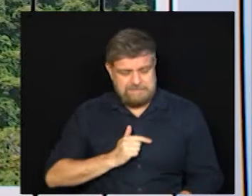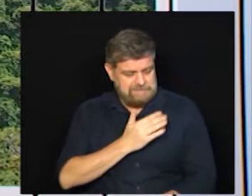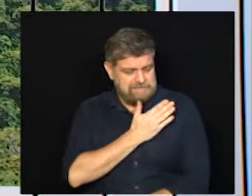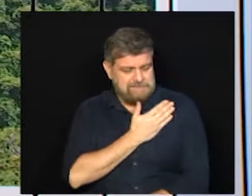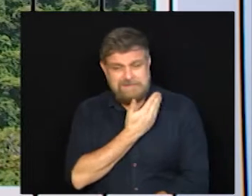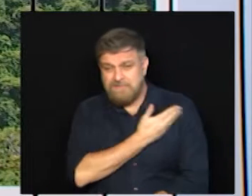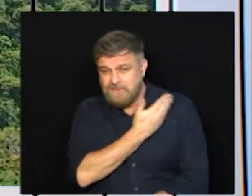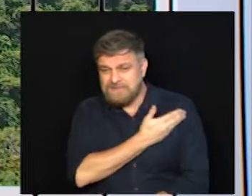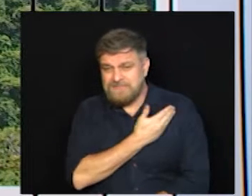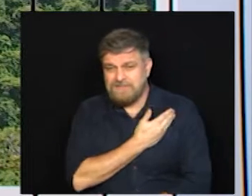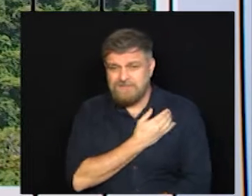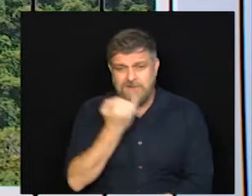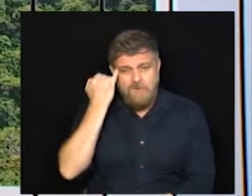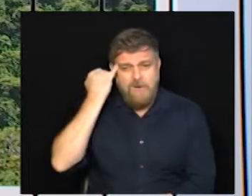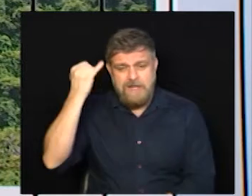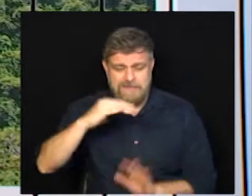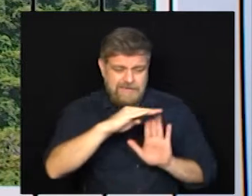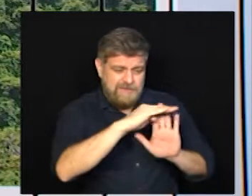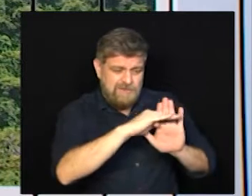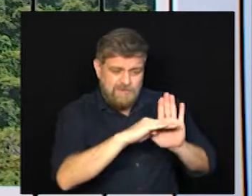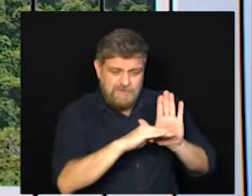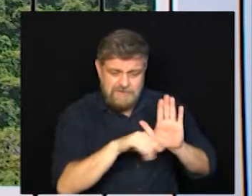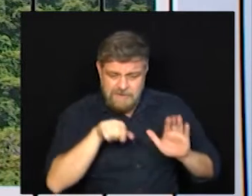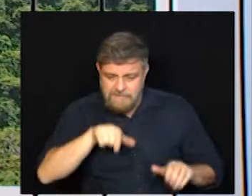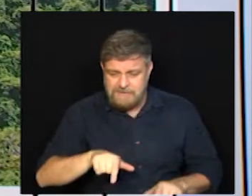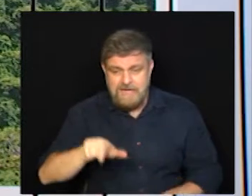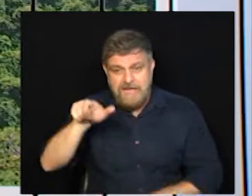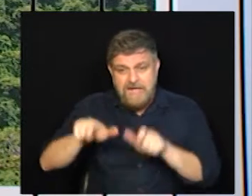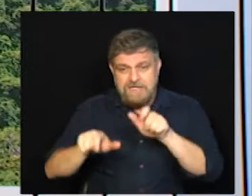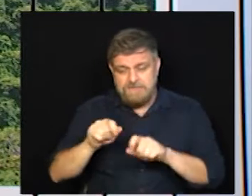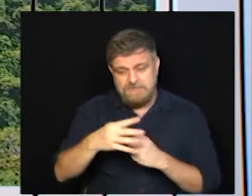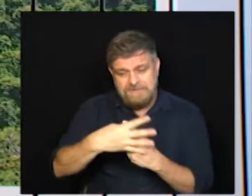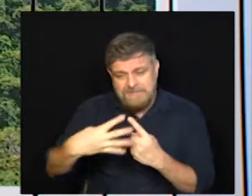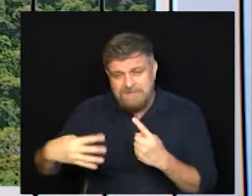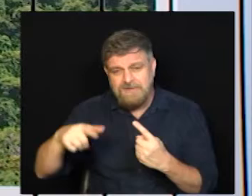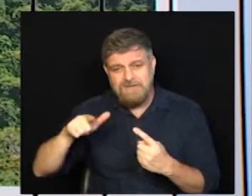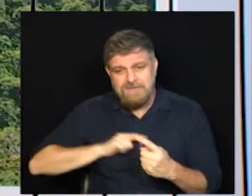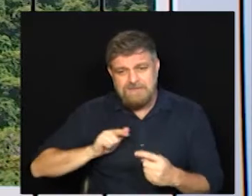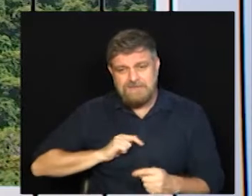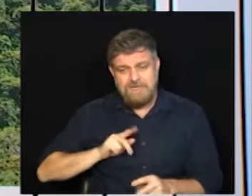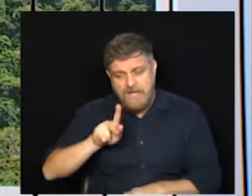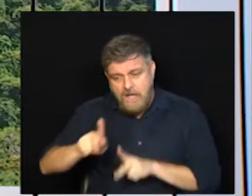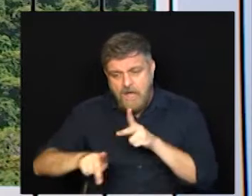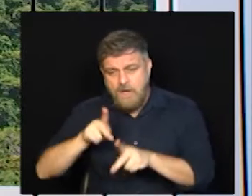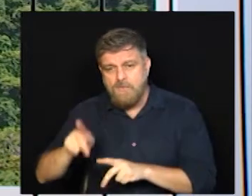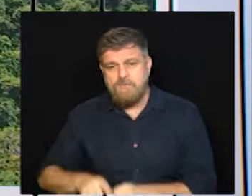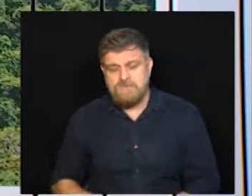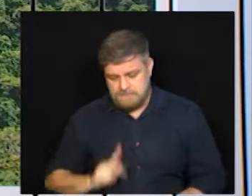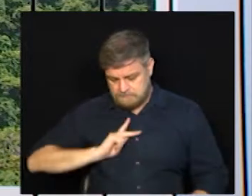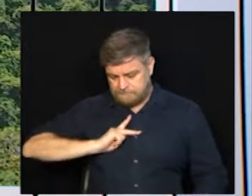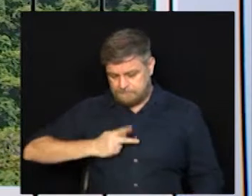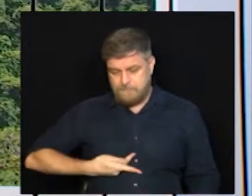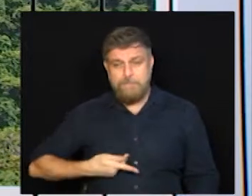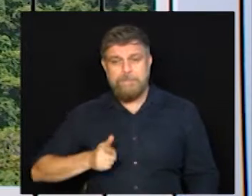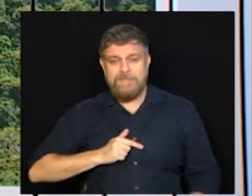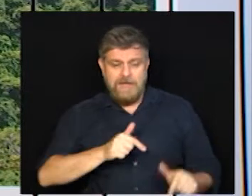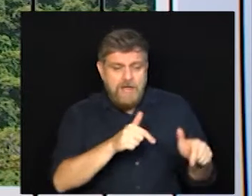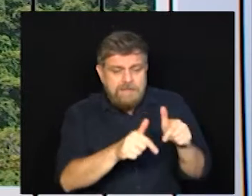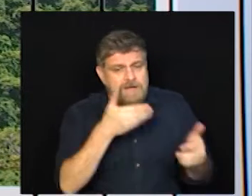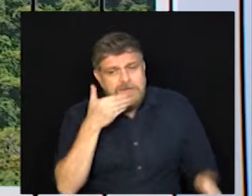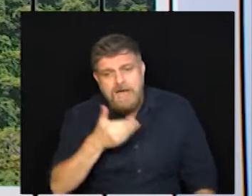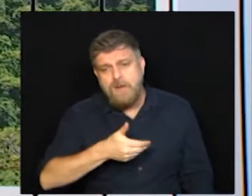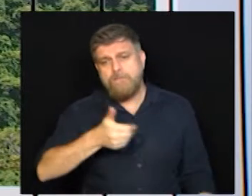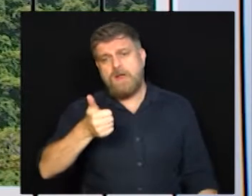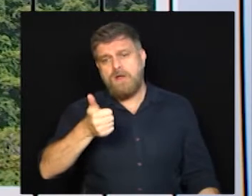era justamente dar essa formação continuada para que a população conseguisse encontrar empregos melhores